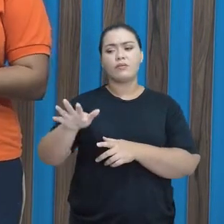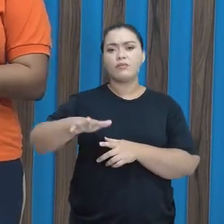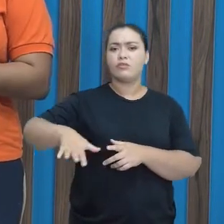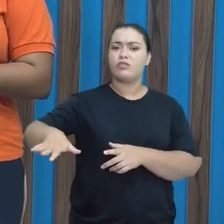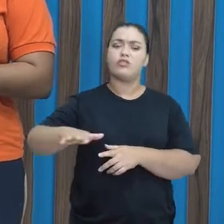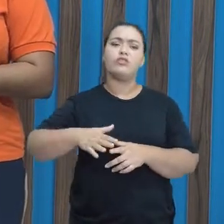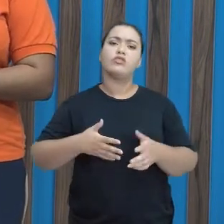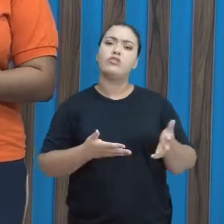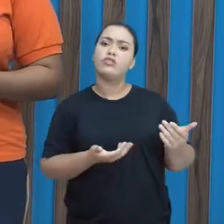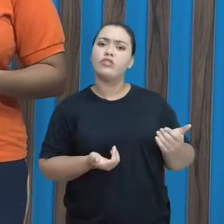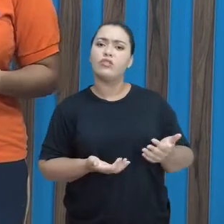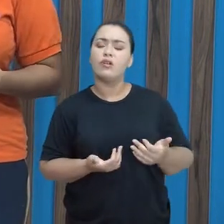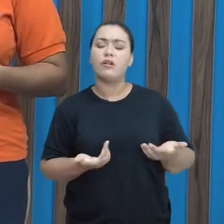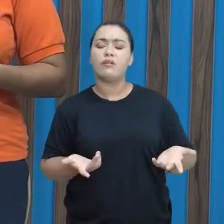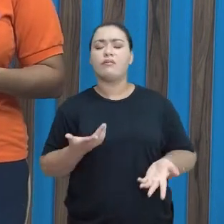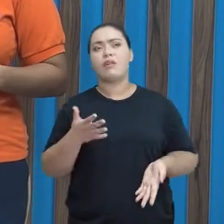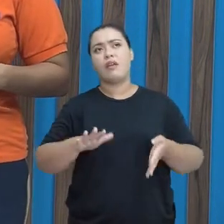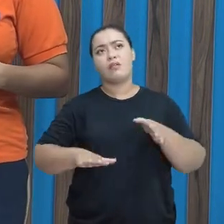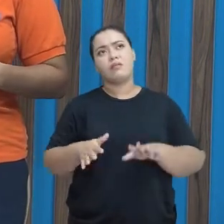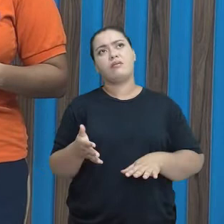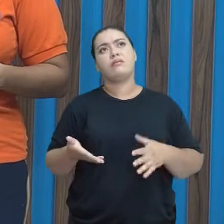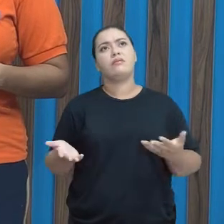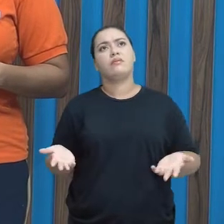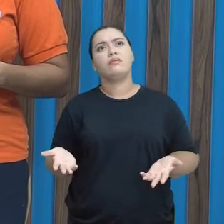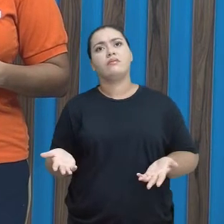público, às vezes,